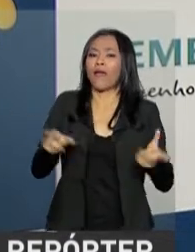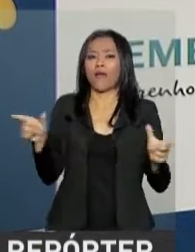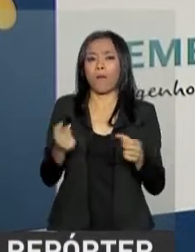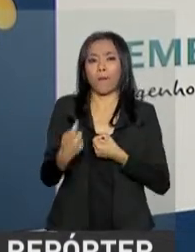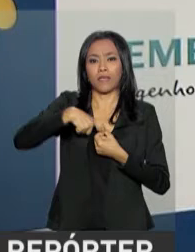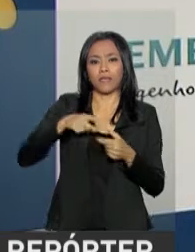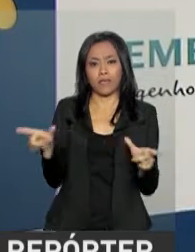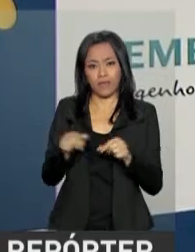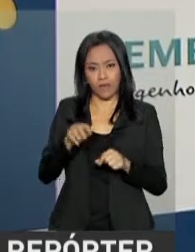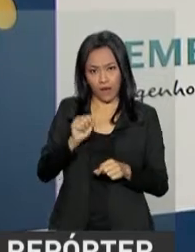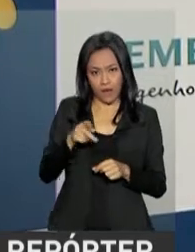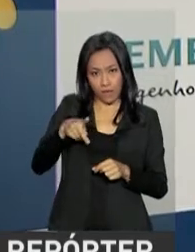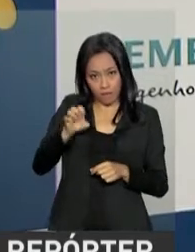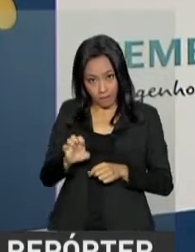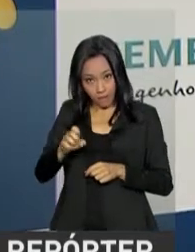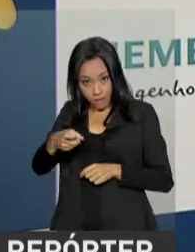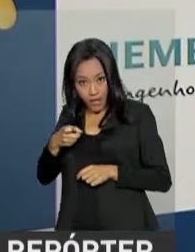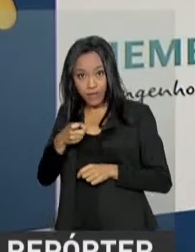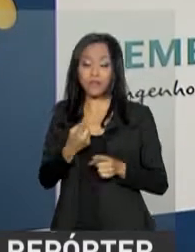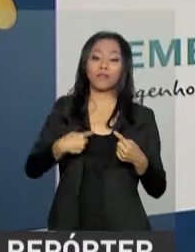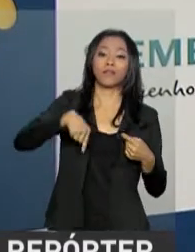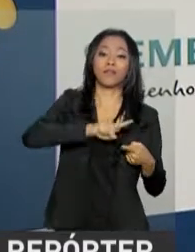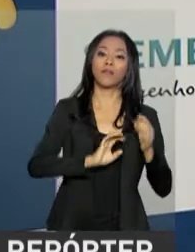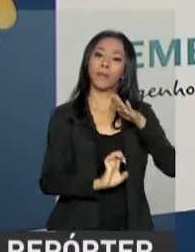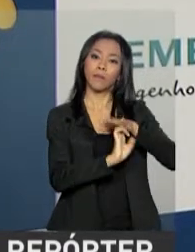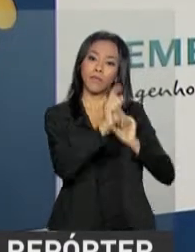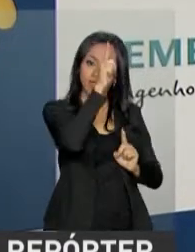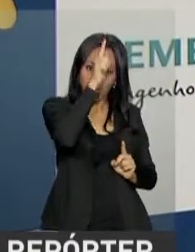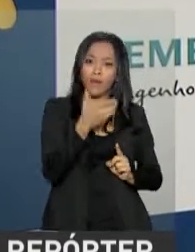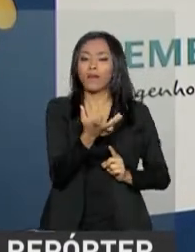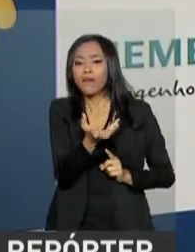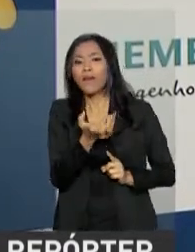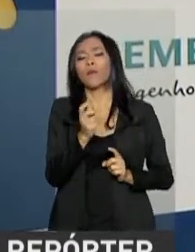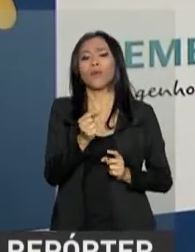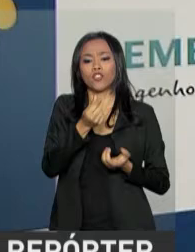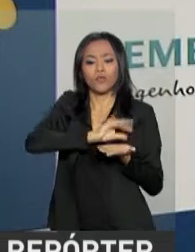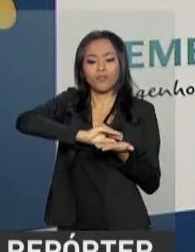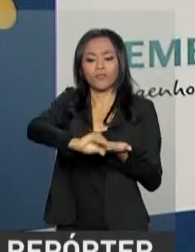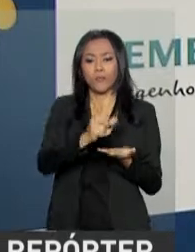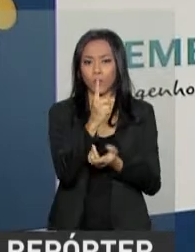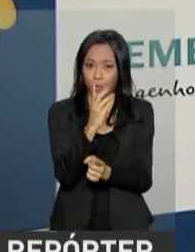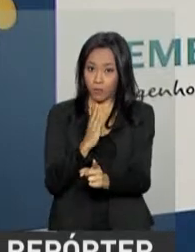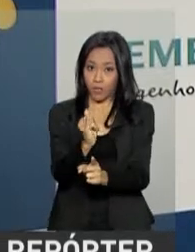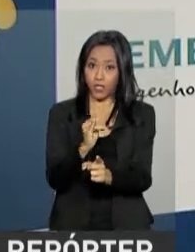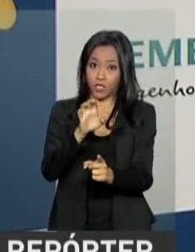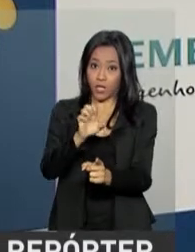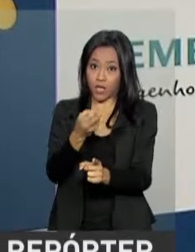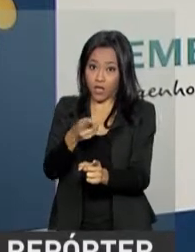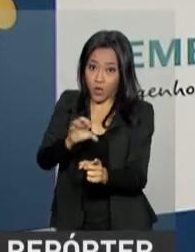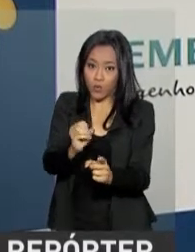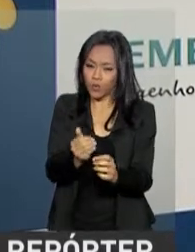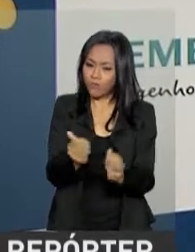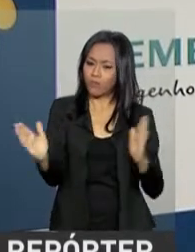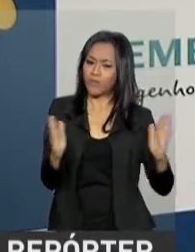a Siemens, empresa alemã do setor de alta tecnologia, que pretende injetar 1 bilhão de euros no Brasil nos